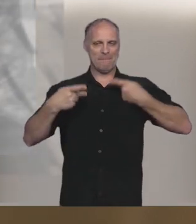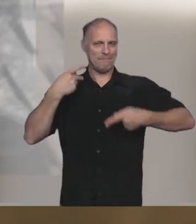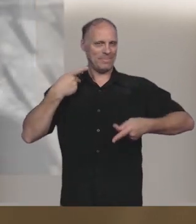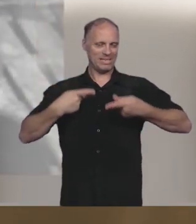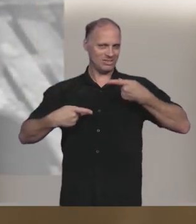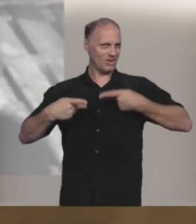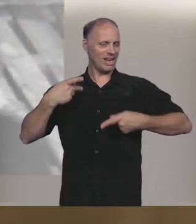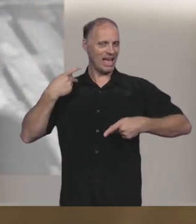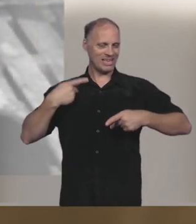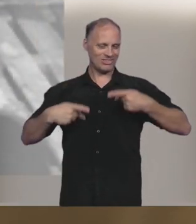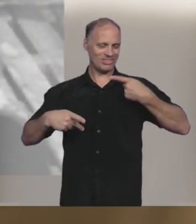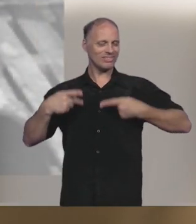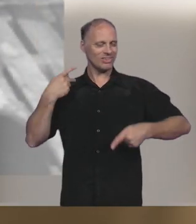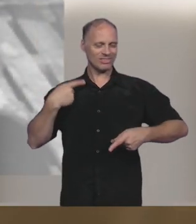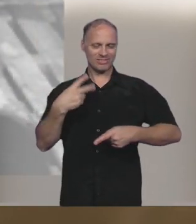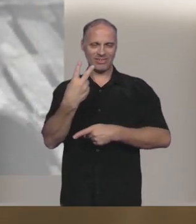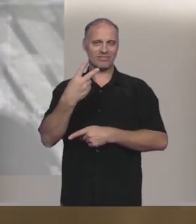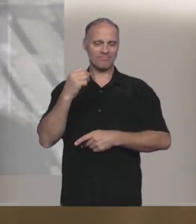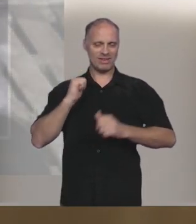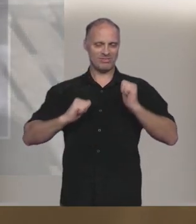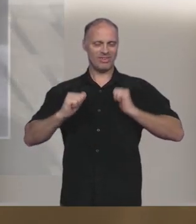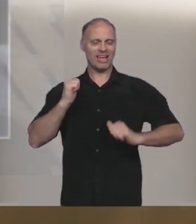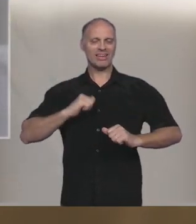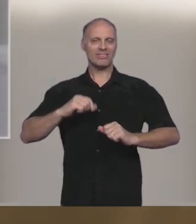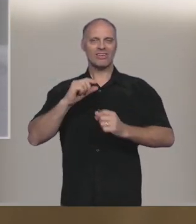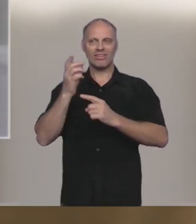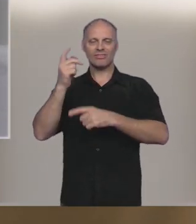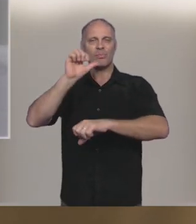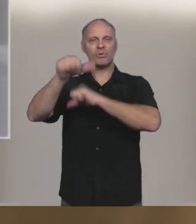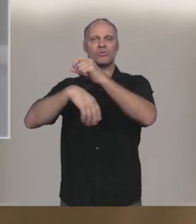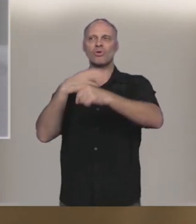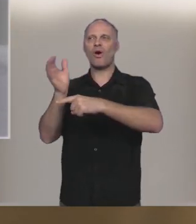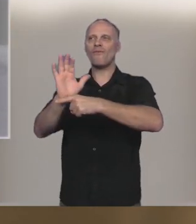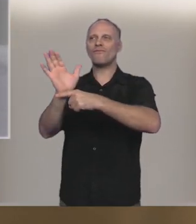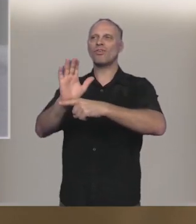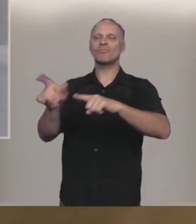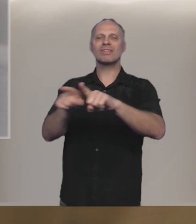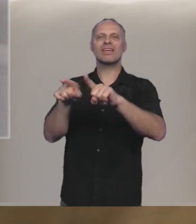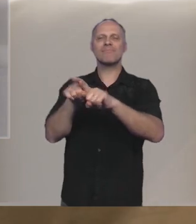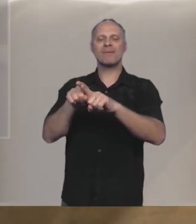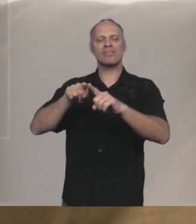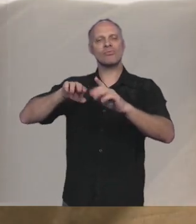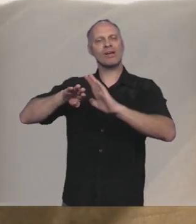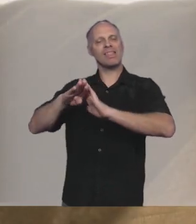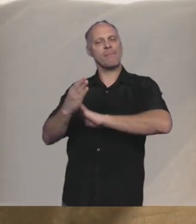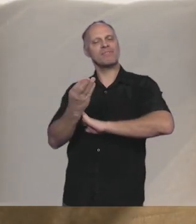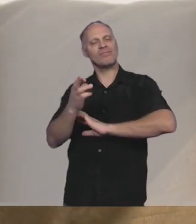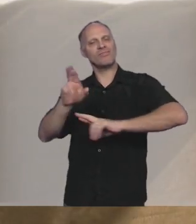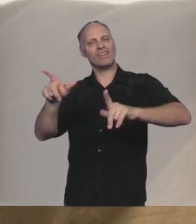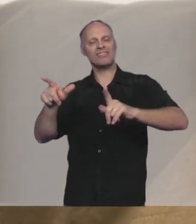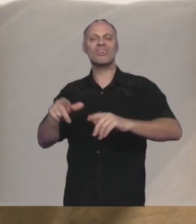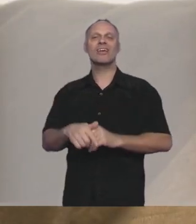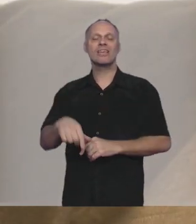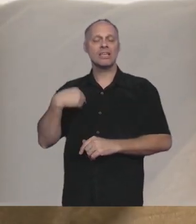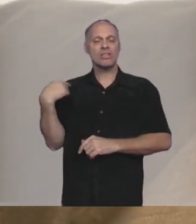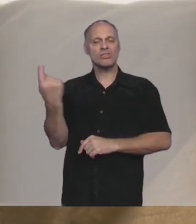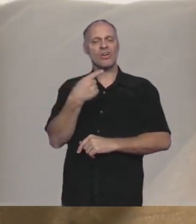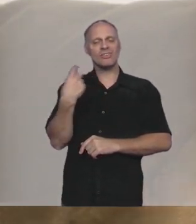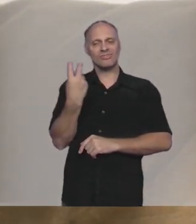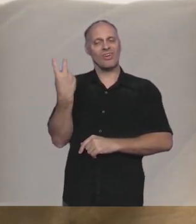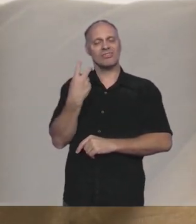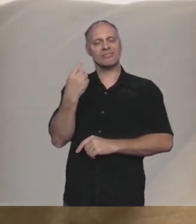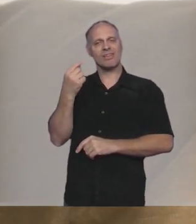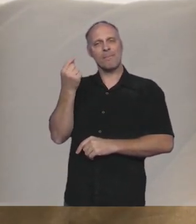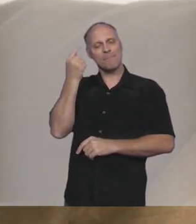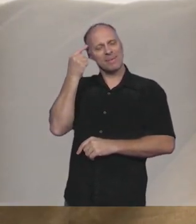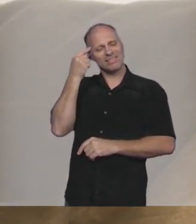personagens, que virou filme também, né, com a outra ali, uma adaptação. E nós estávamos